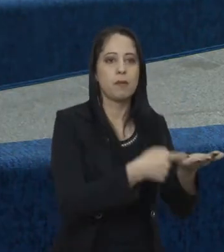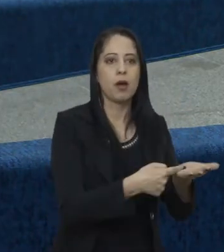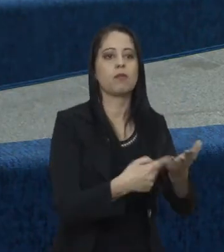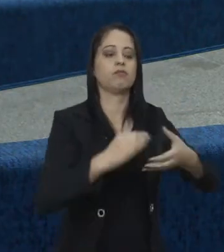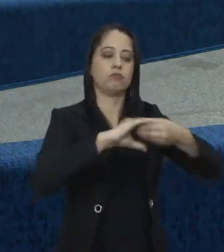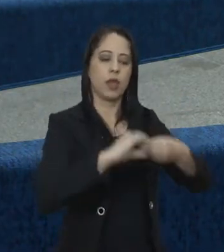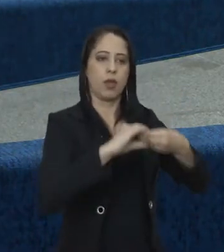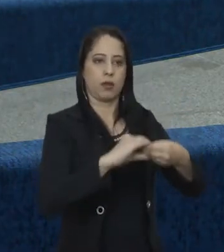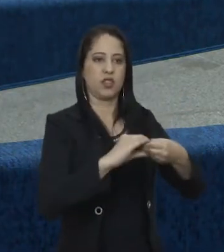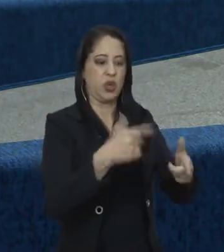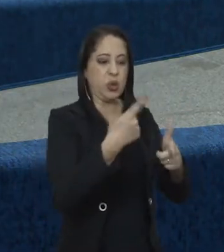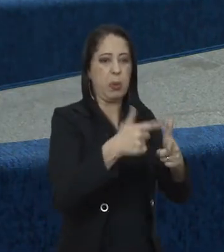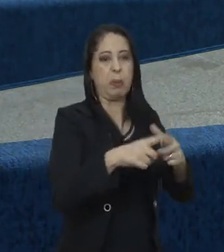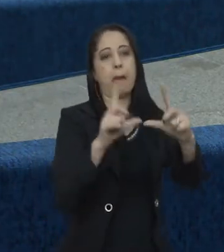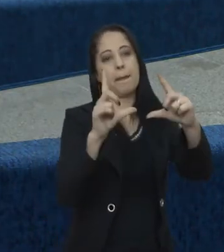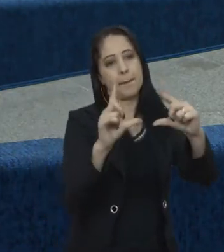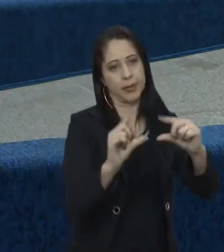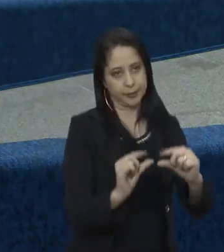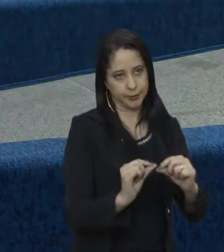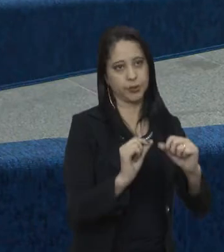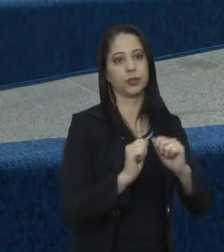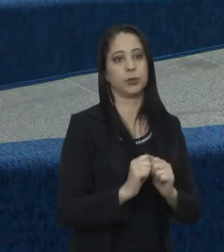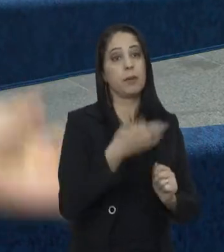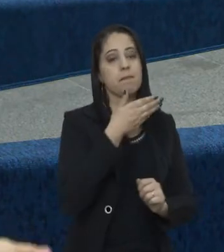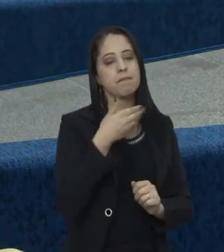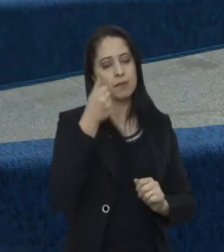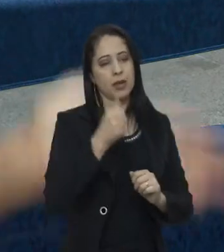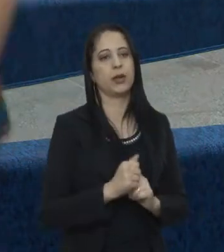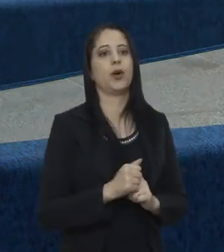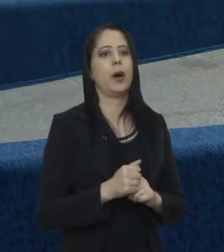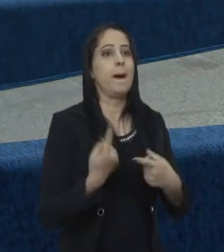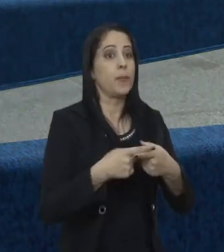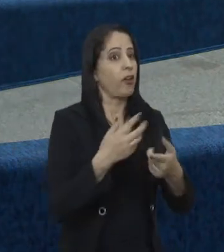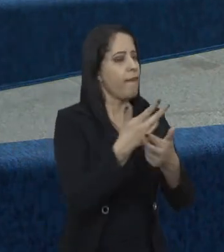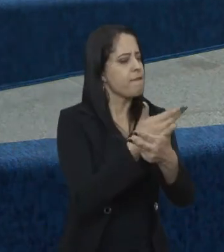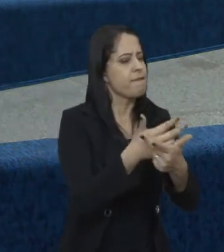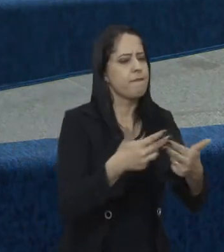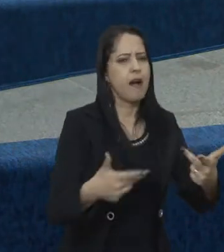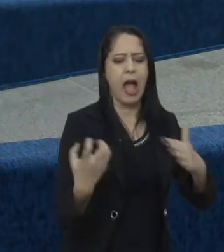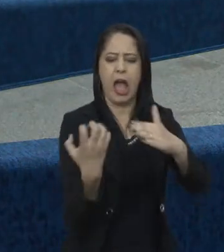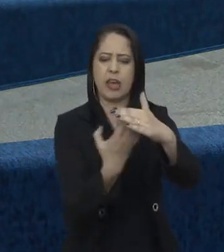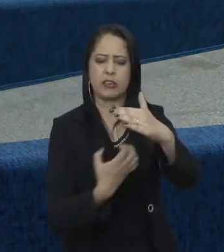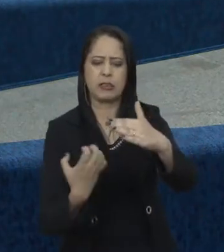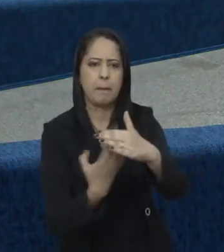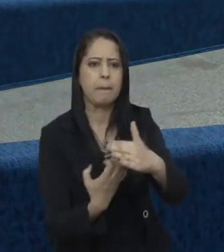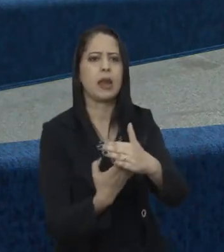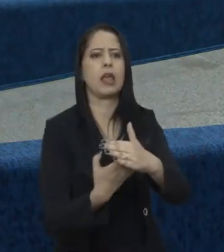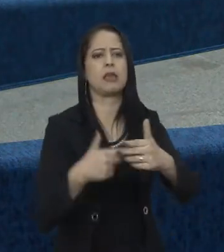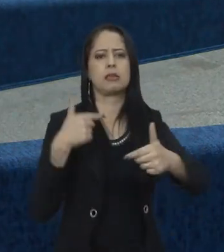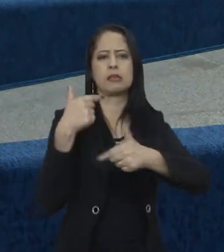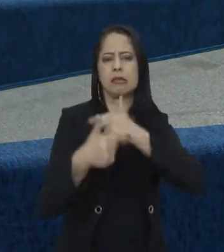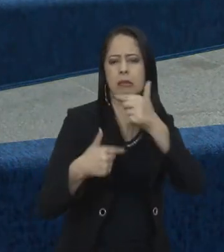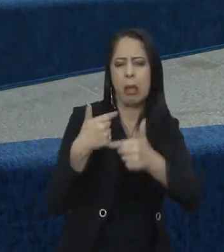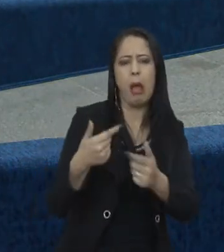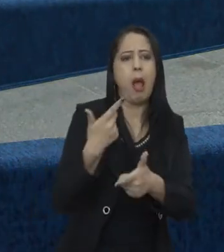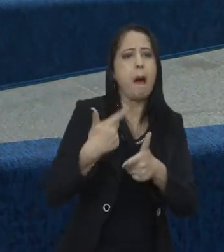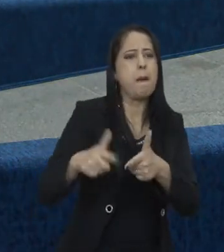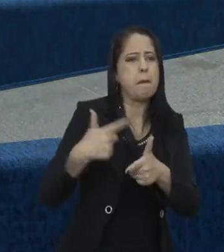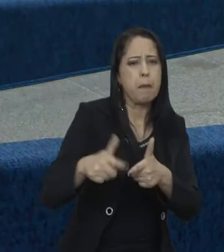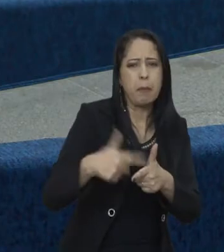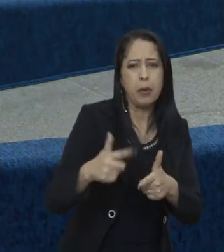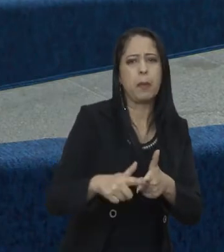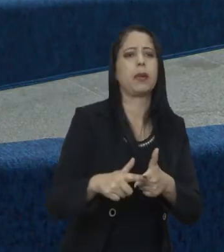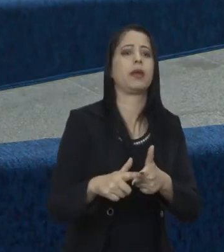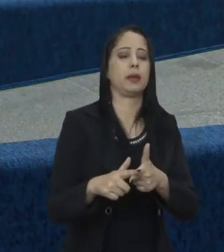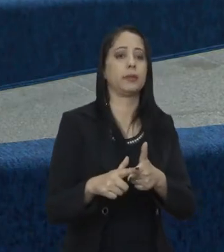existe e São vários na com os trabalhadores com as empresas com a Embraer com várias outras que nós temos aqui um